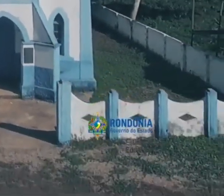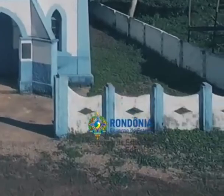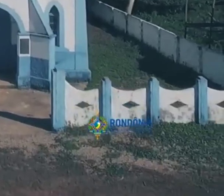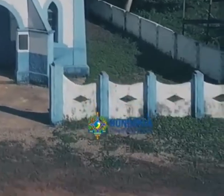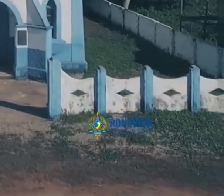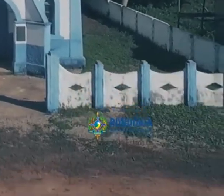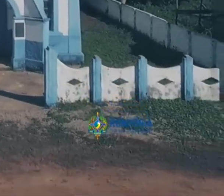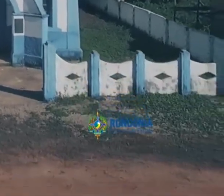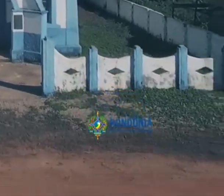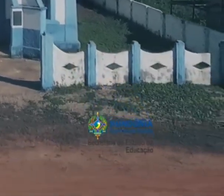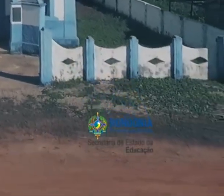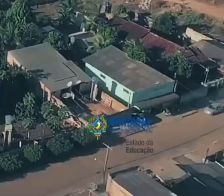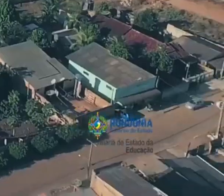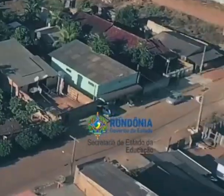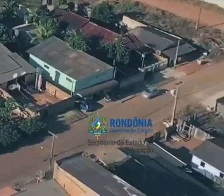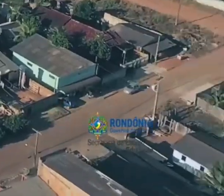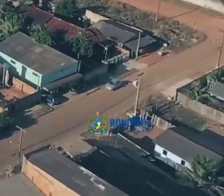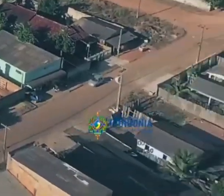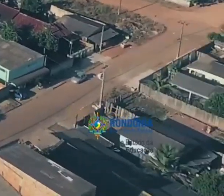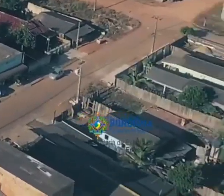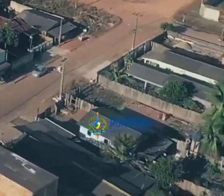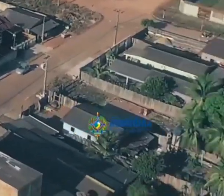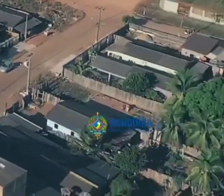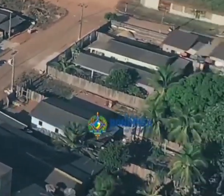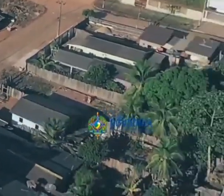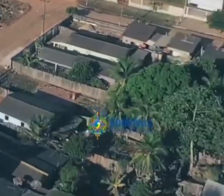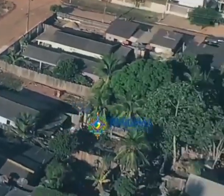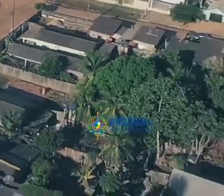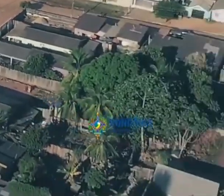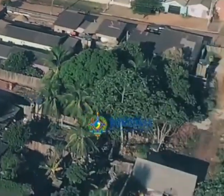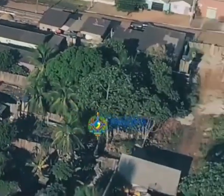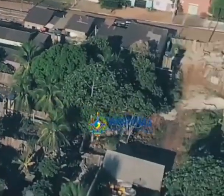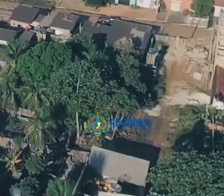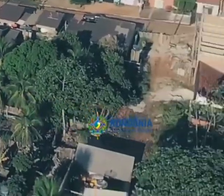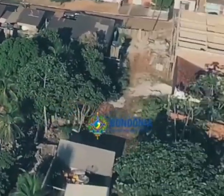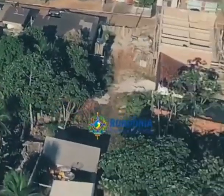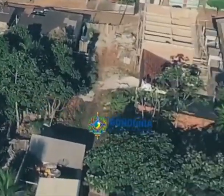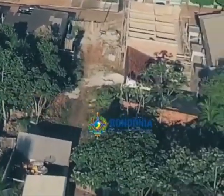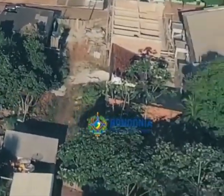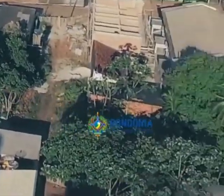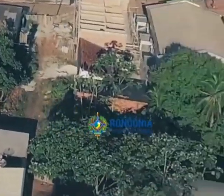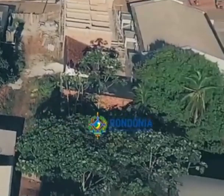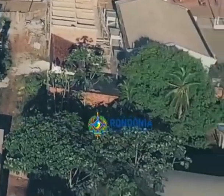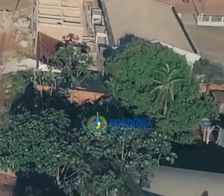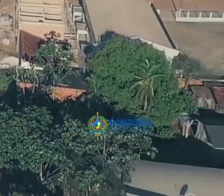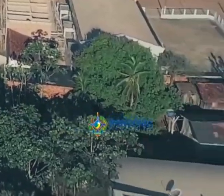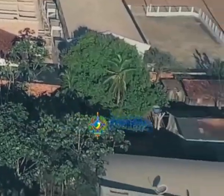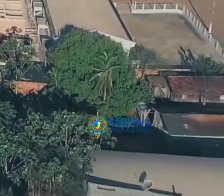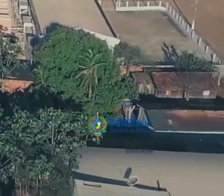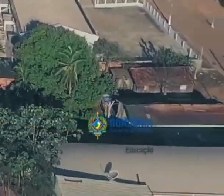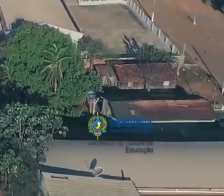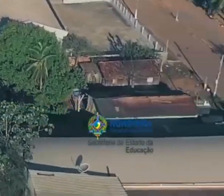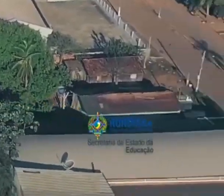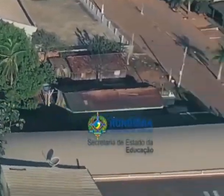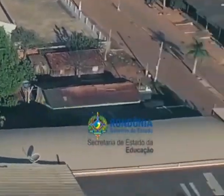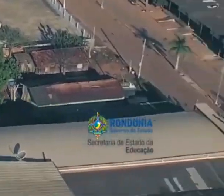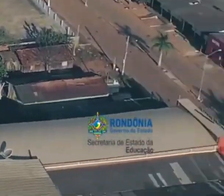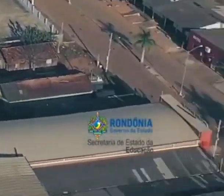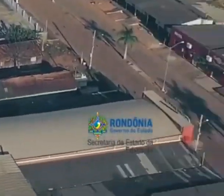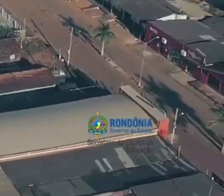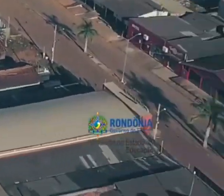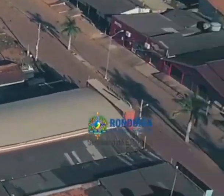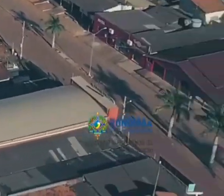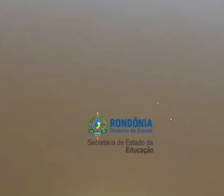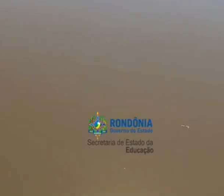de Vila Murtinho, em Nova Mamoré, localizado na confluência dos rios Mamoré e Beni, que fica